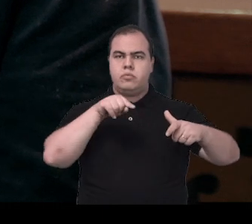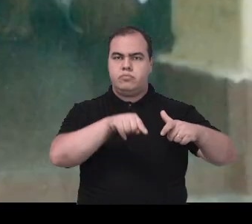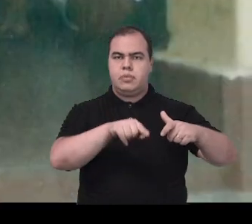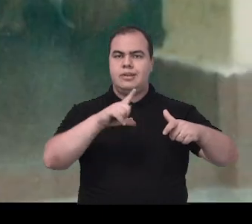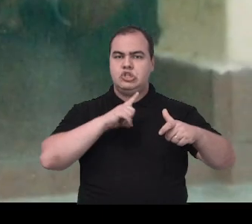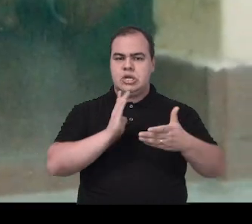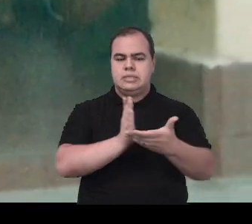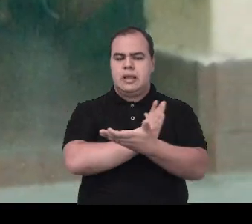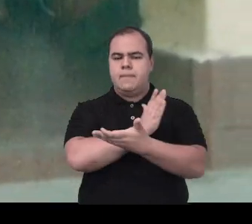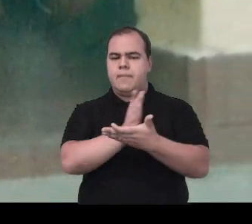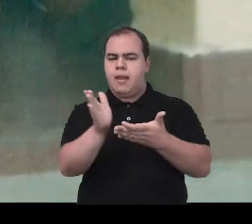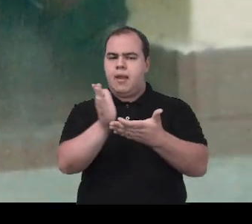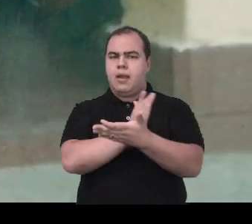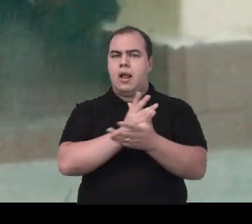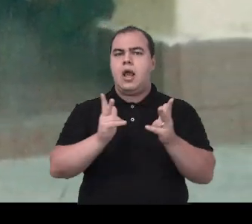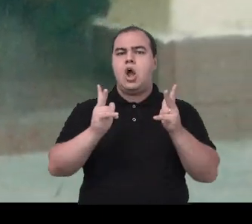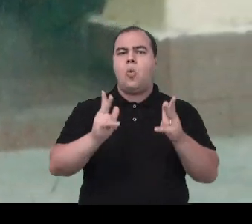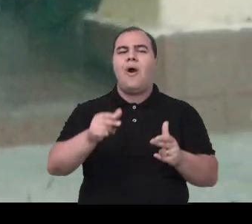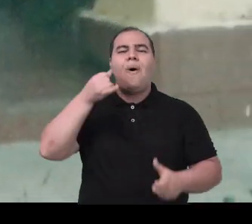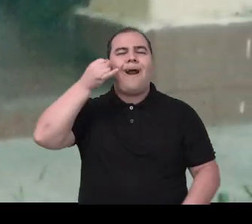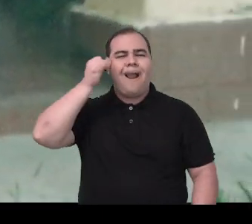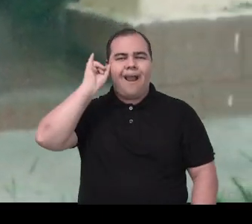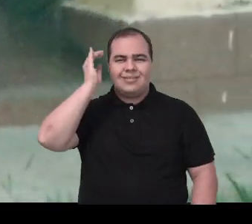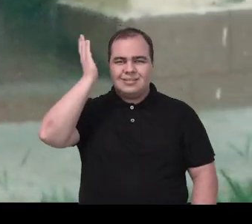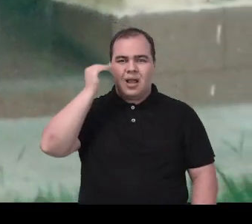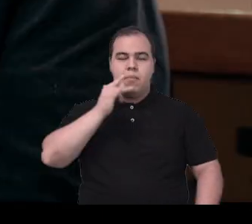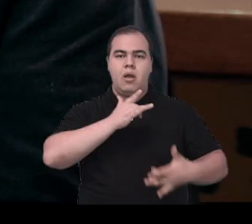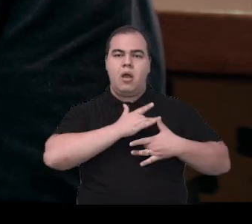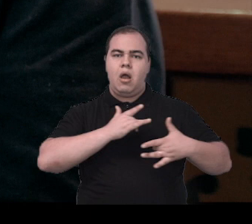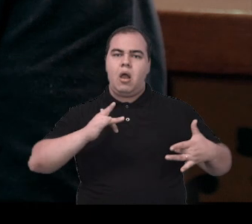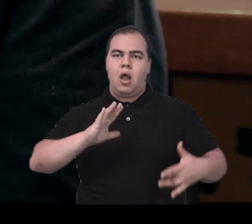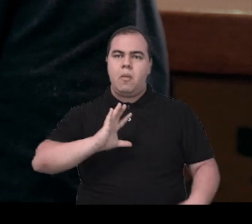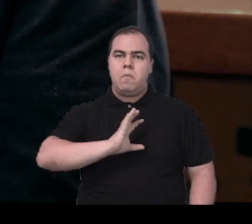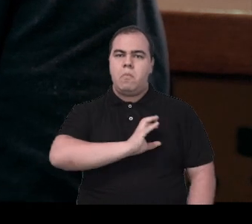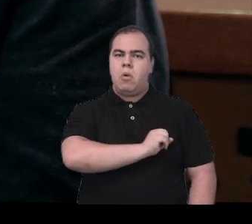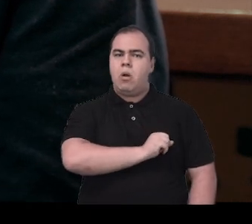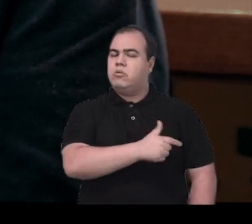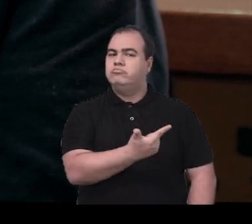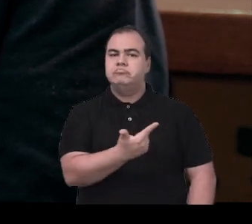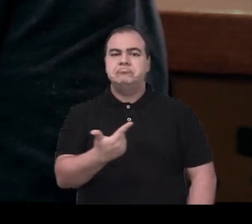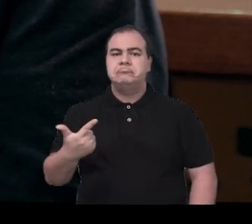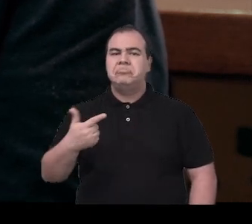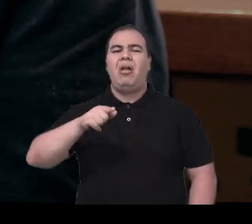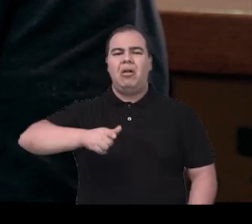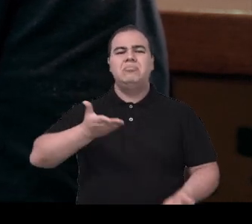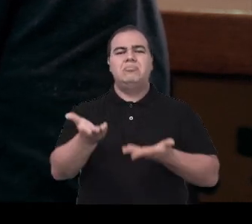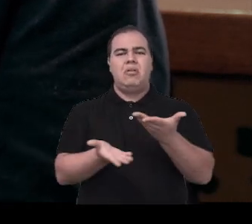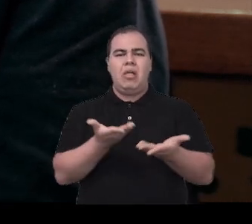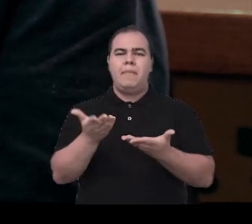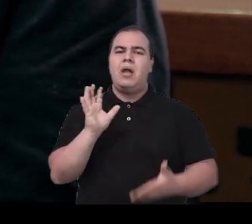local e eles iam separando como se separasse um gado. Não tinha amor. E esse era o